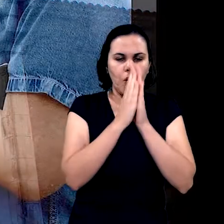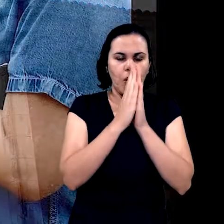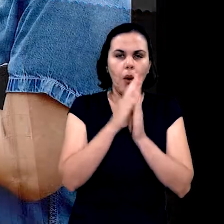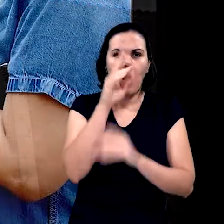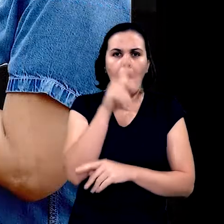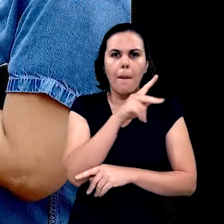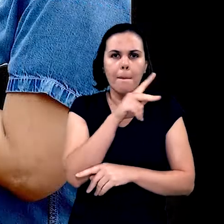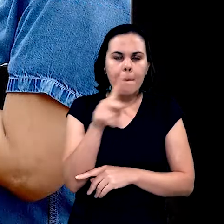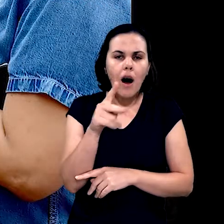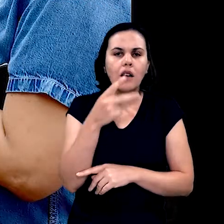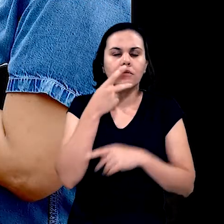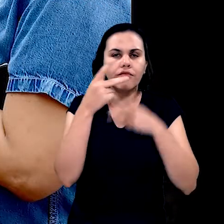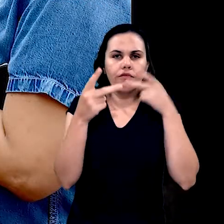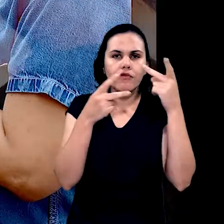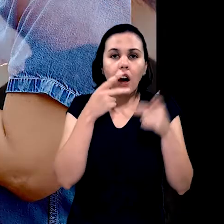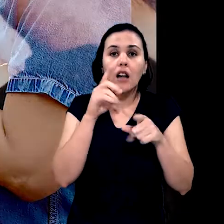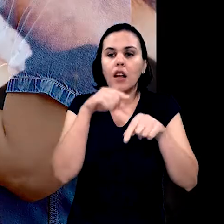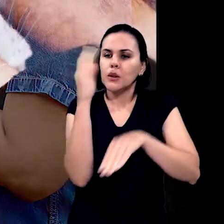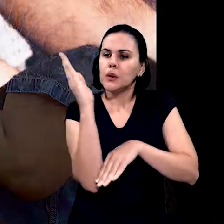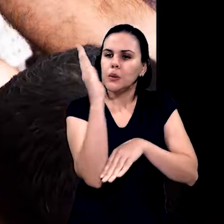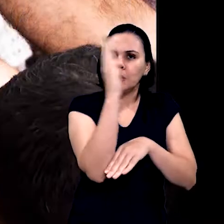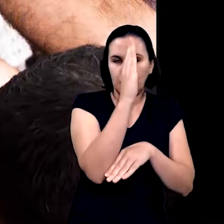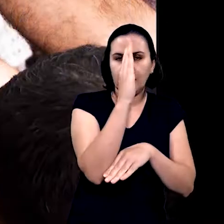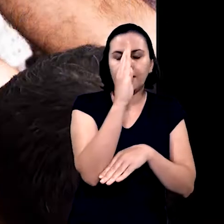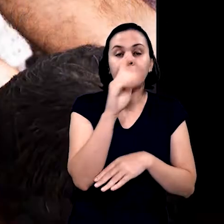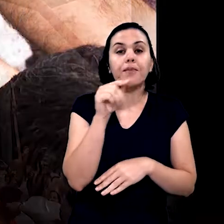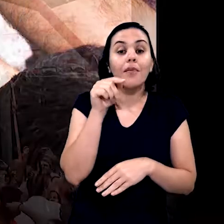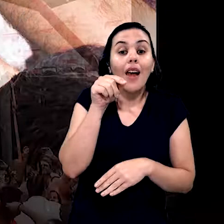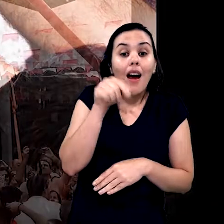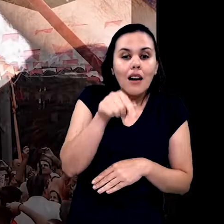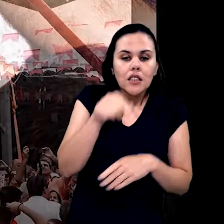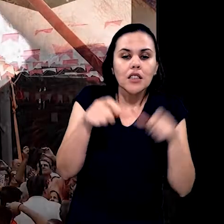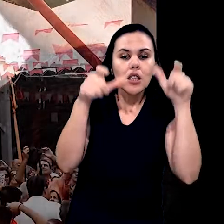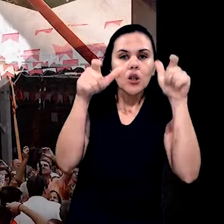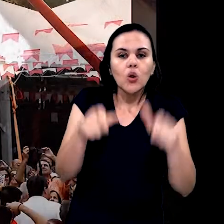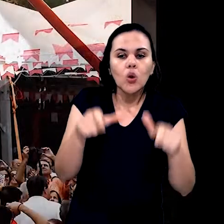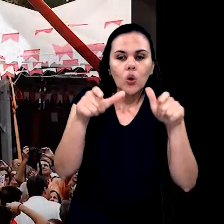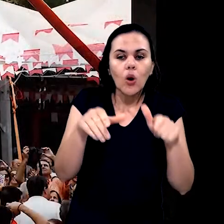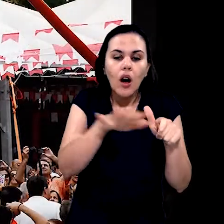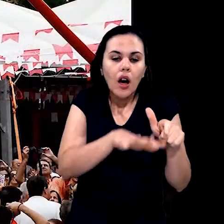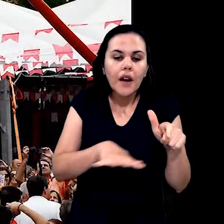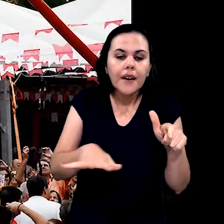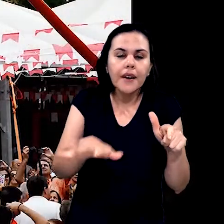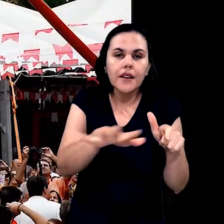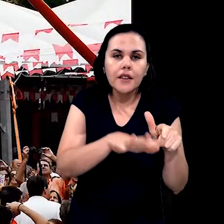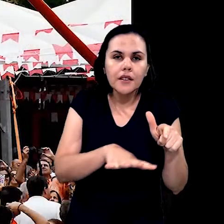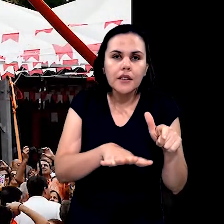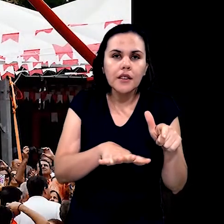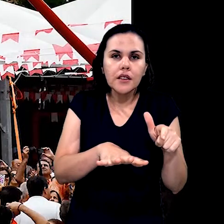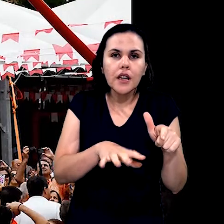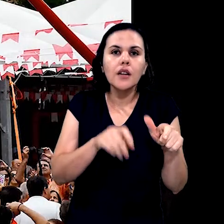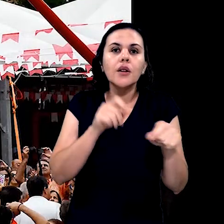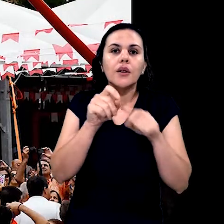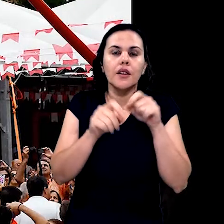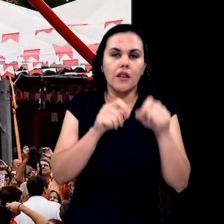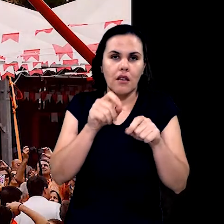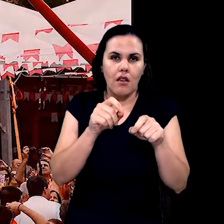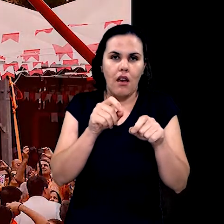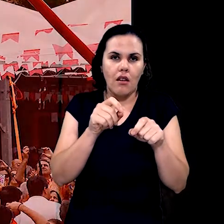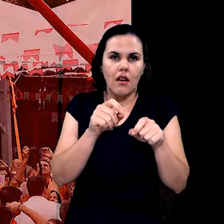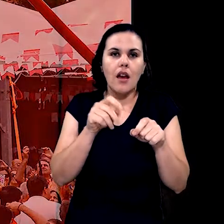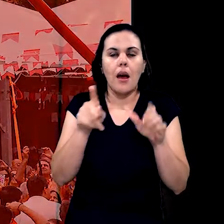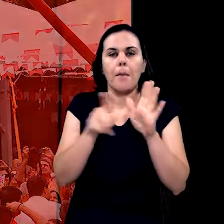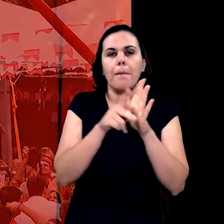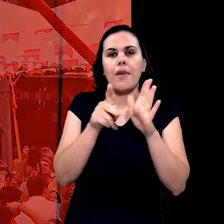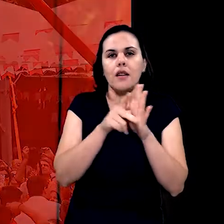oração, o padre faz, abençoa e aí se ergue. Para dizer que ali, naquele lugar, naquele povoado, quem reinava